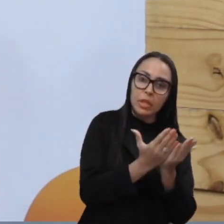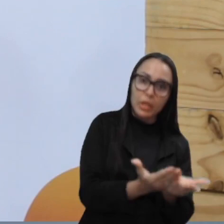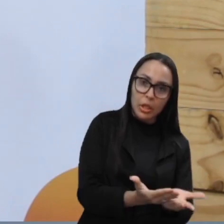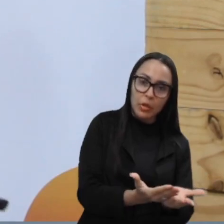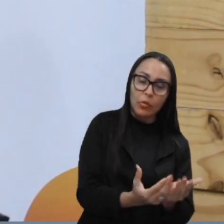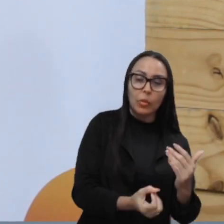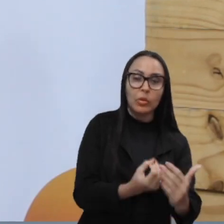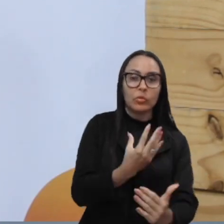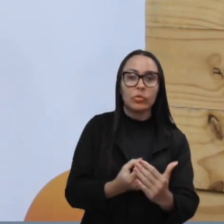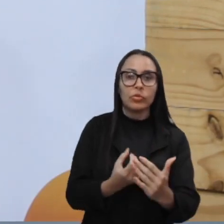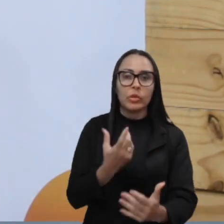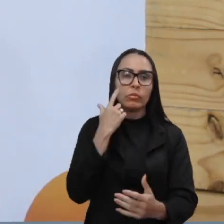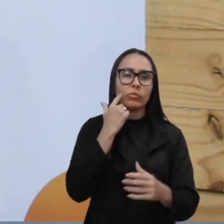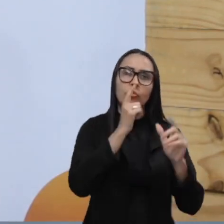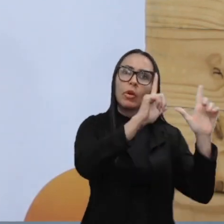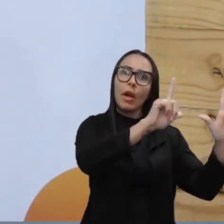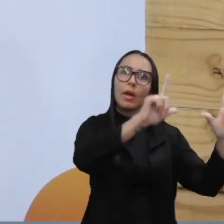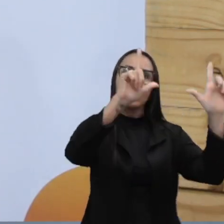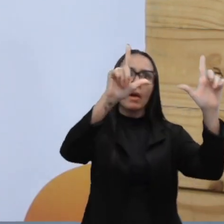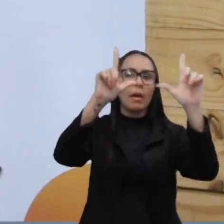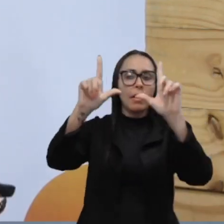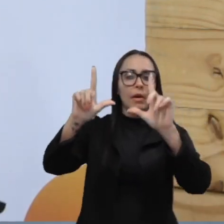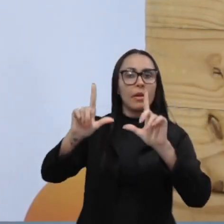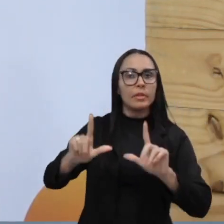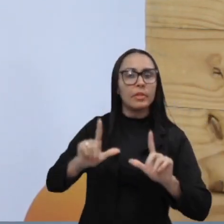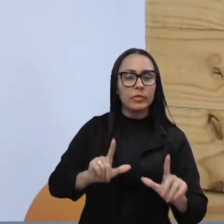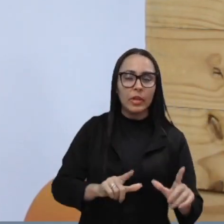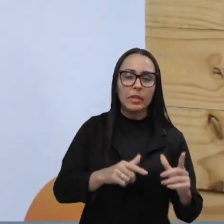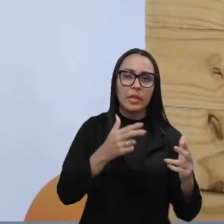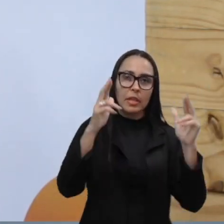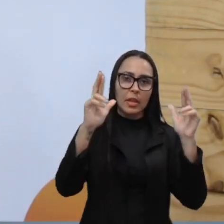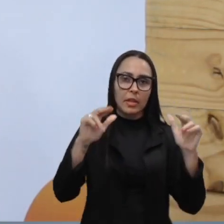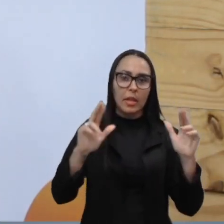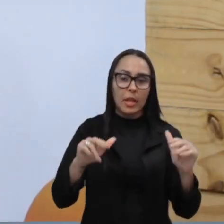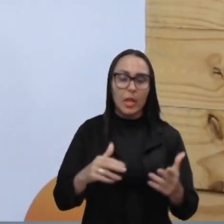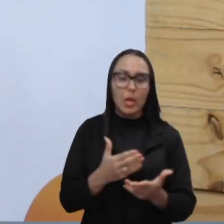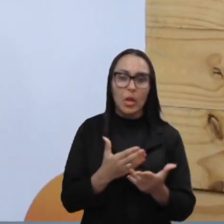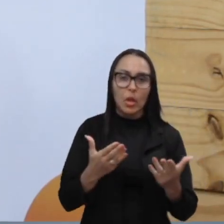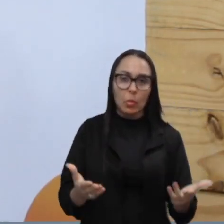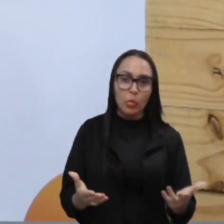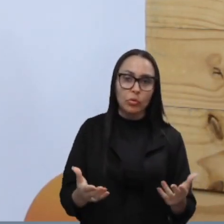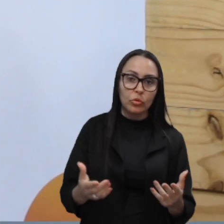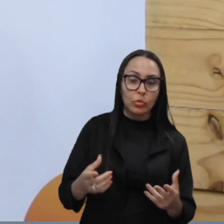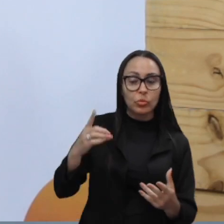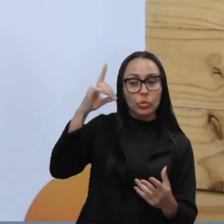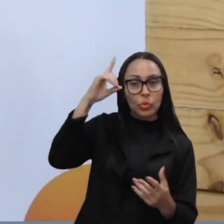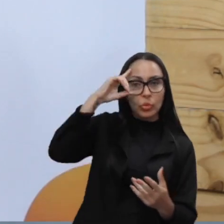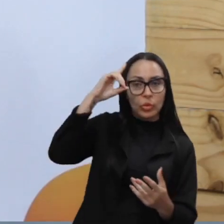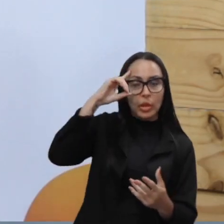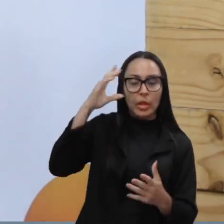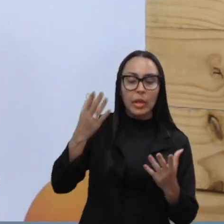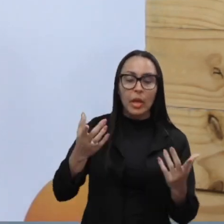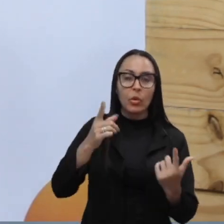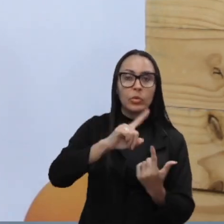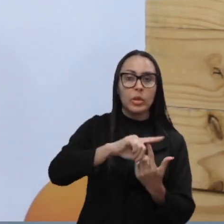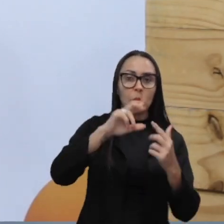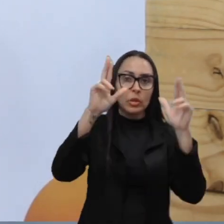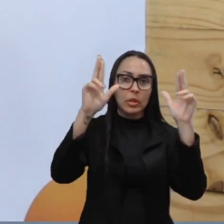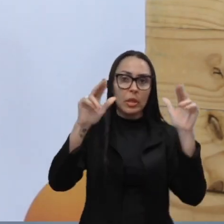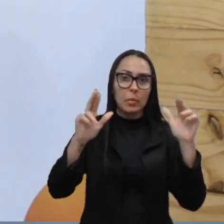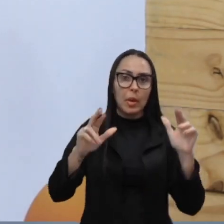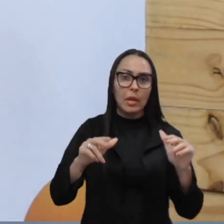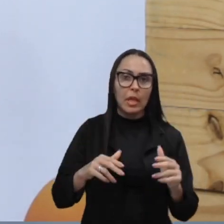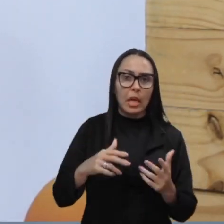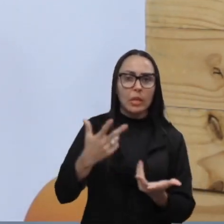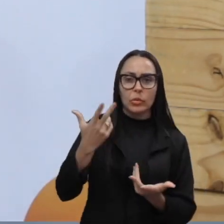confecção de cartazes, elas traziam temas do cotidiano, né, que era um tipo de temática que não era muito comum